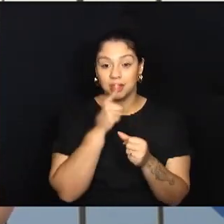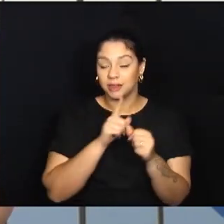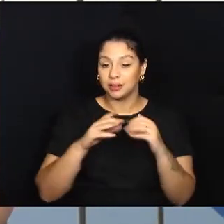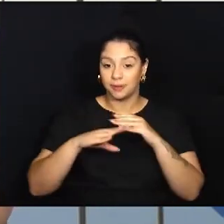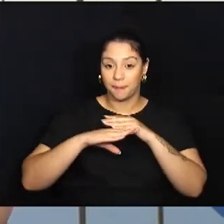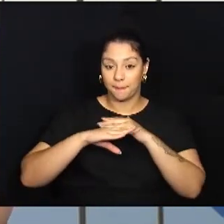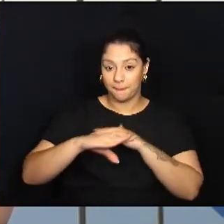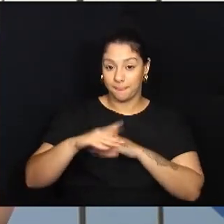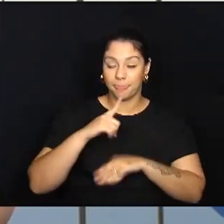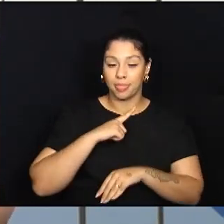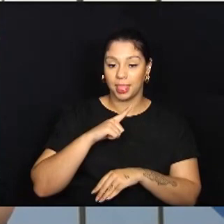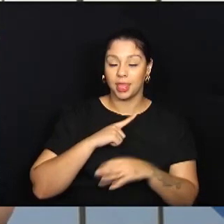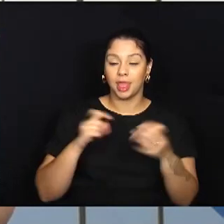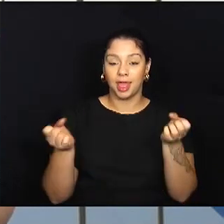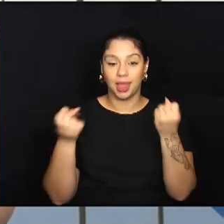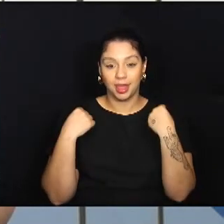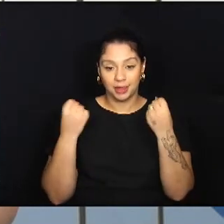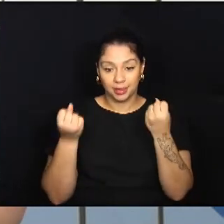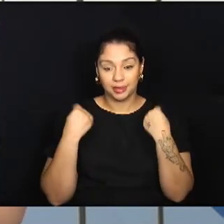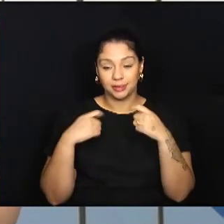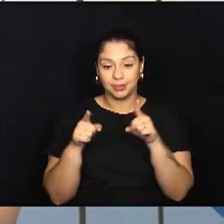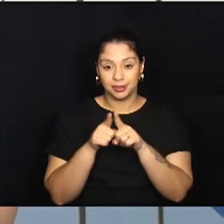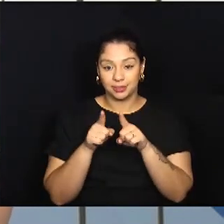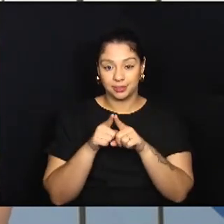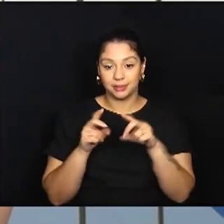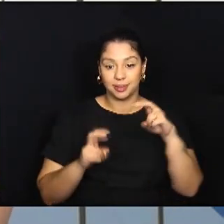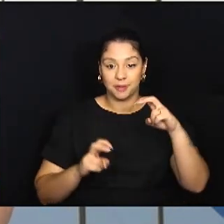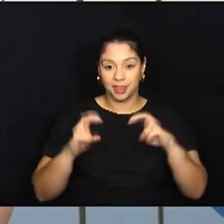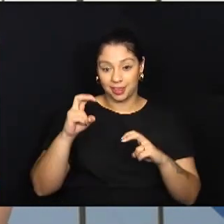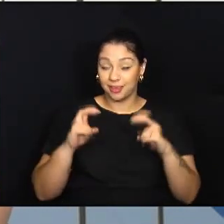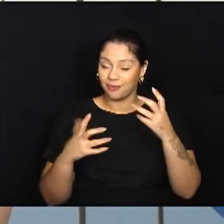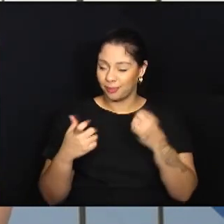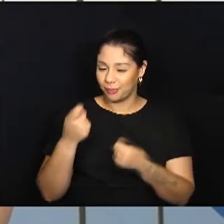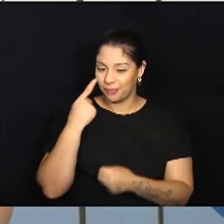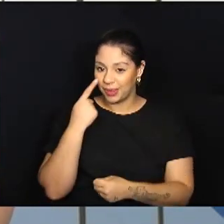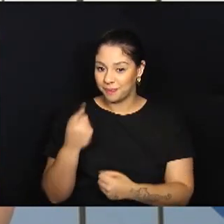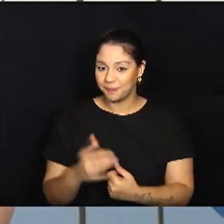Cooper, academia e parquinho. Confira.